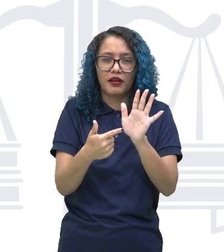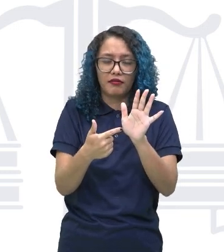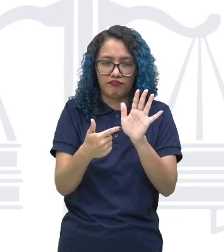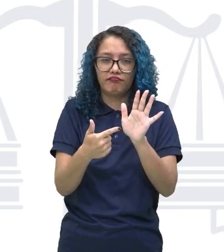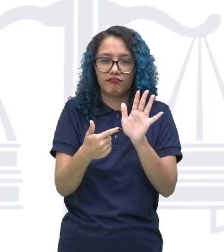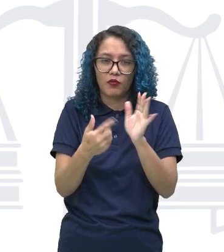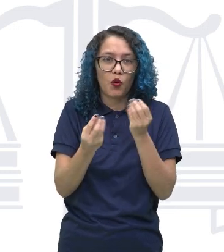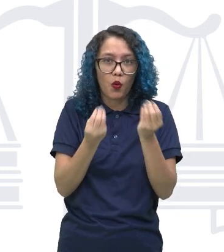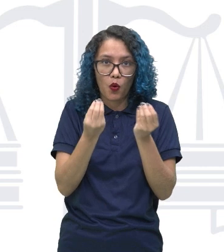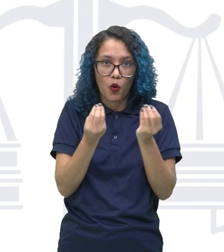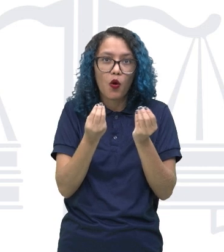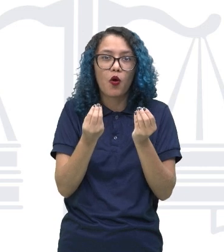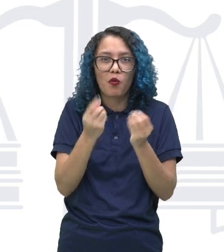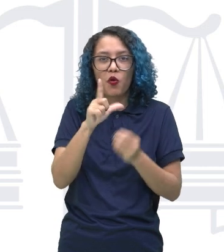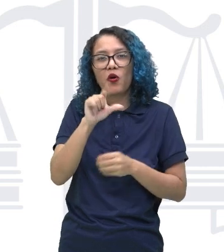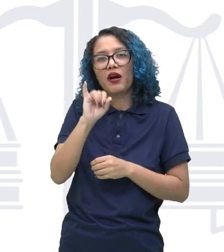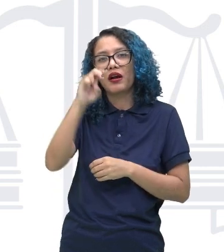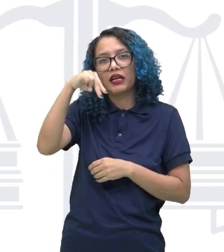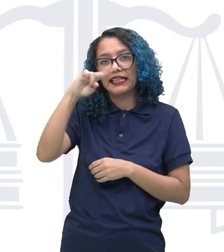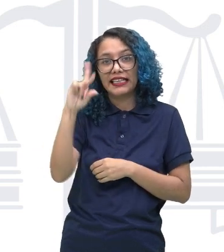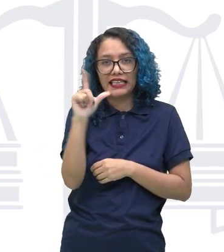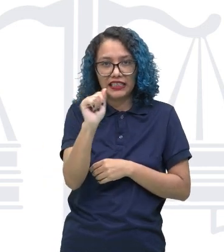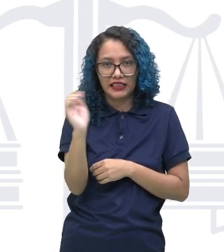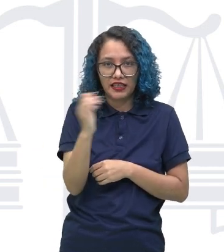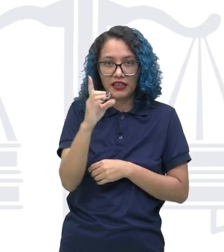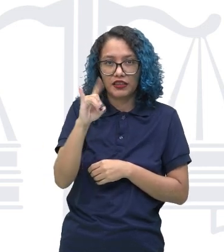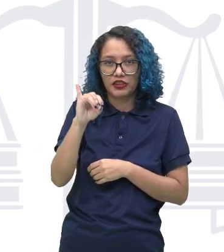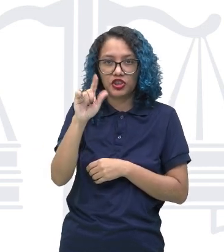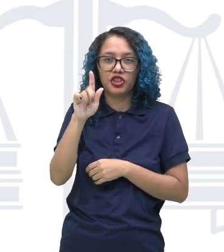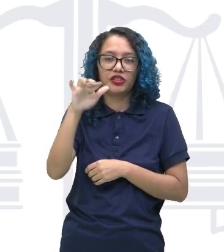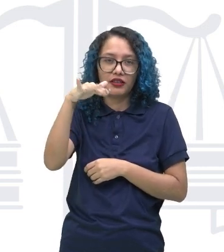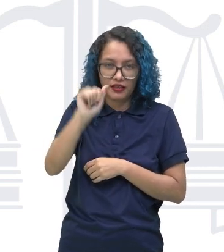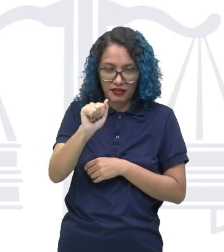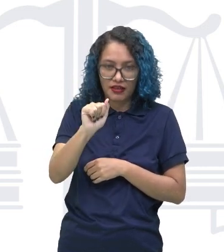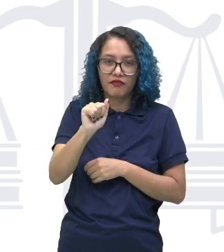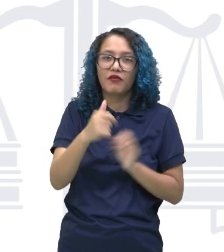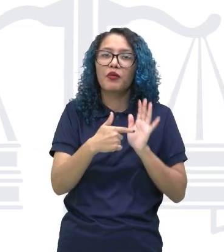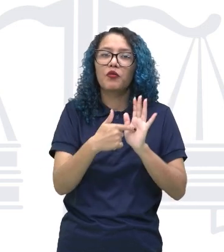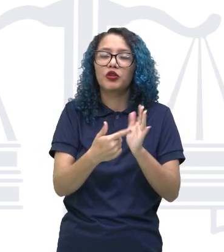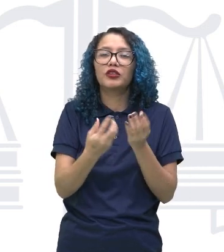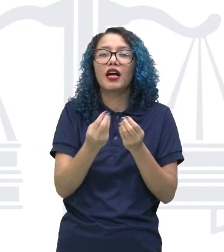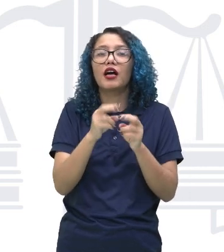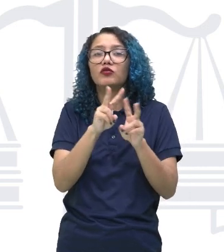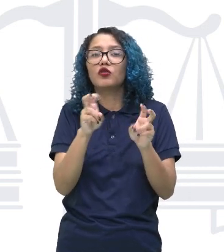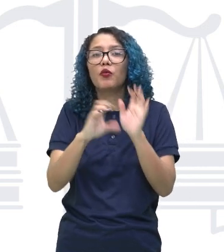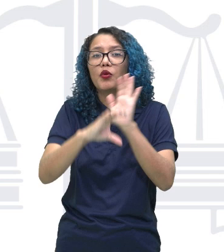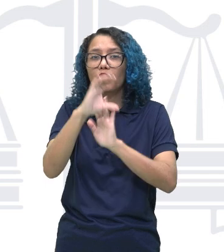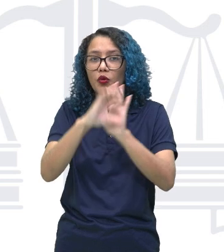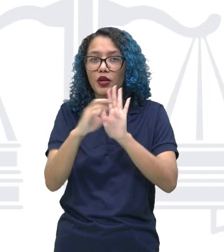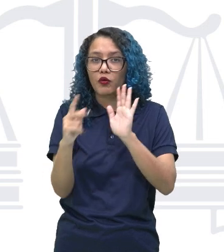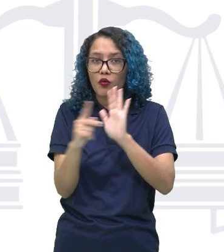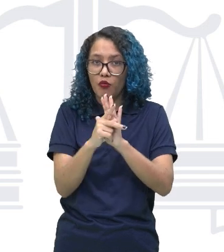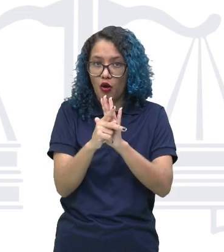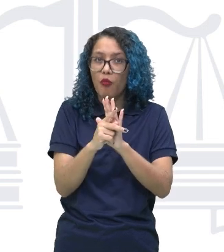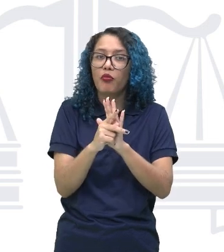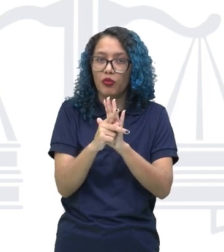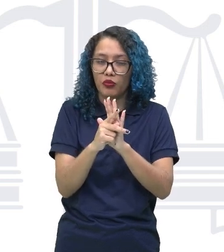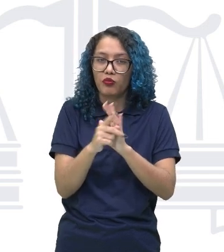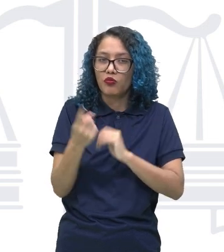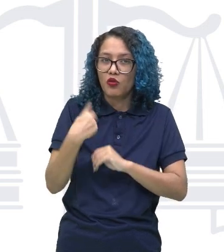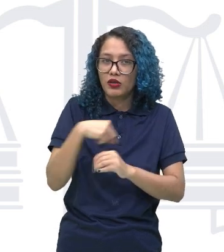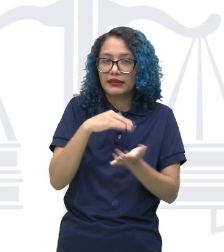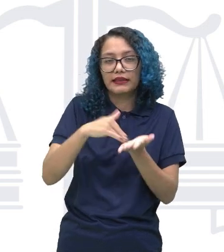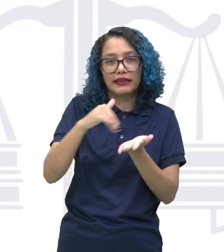frente um pouquinho, as nossas próximas cartelas, que vai trazer aí para vocês o currículo repriorizado da nossa rede. É como se a